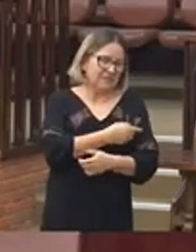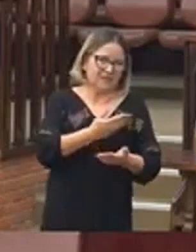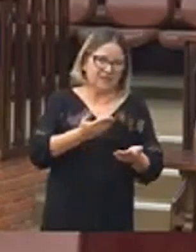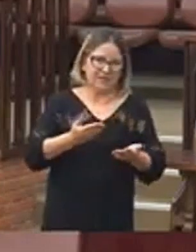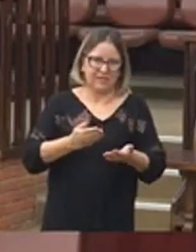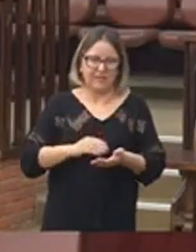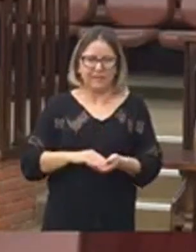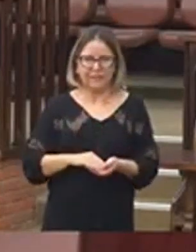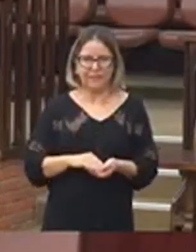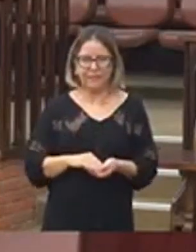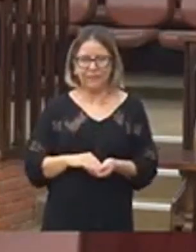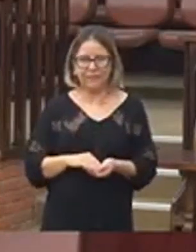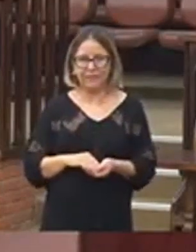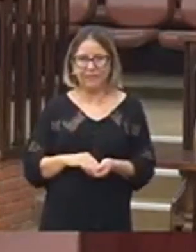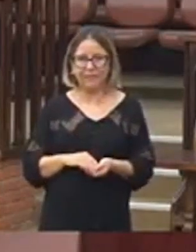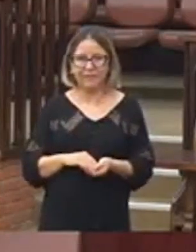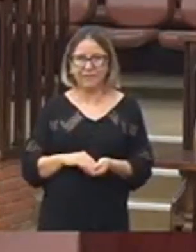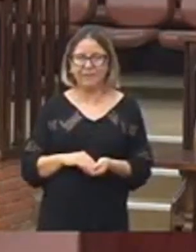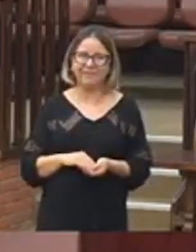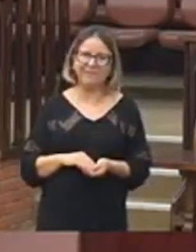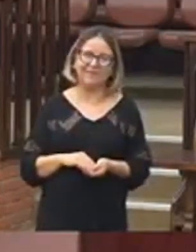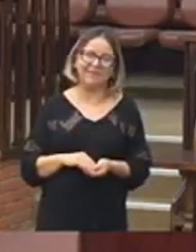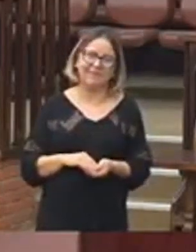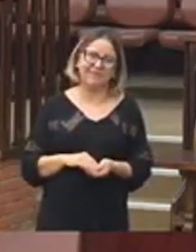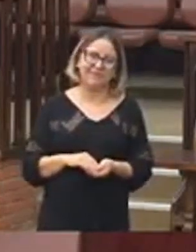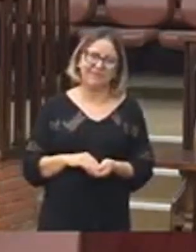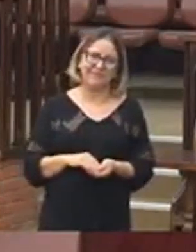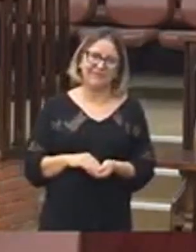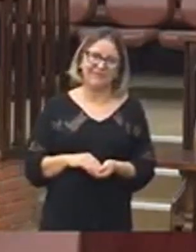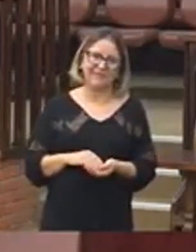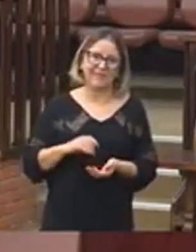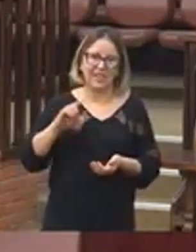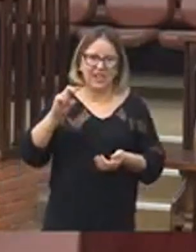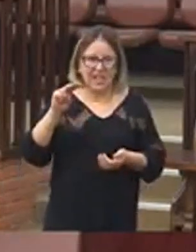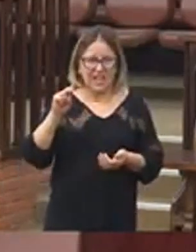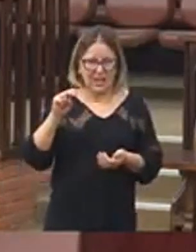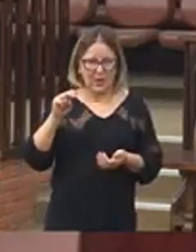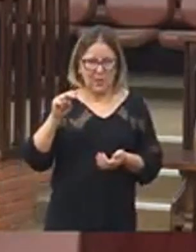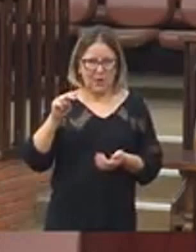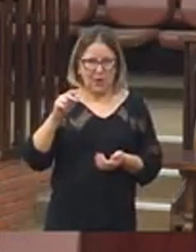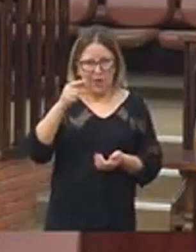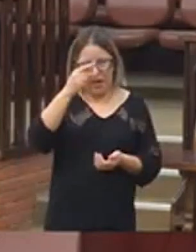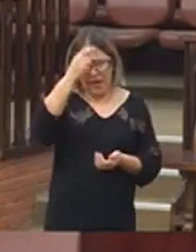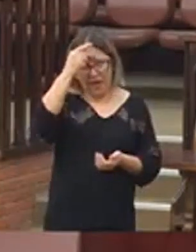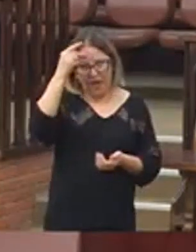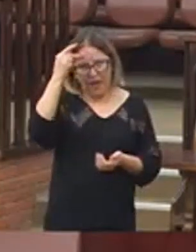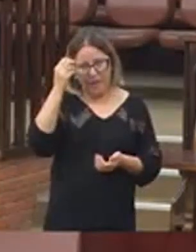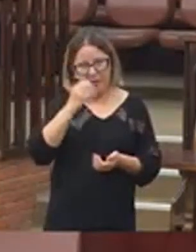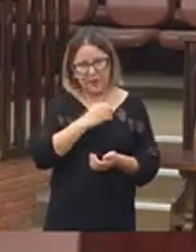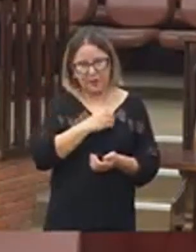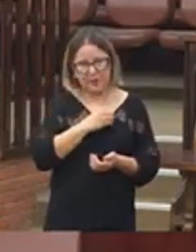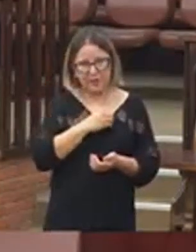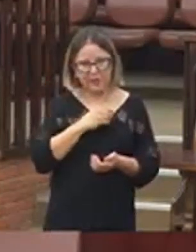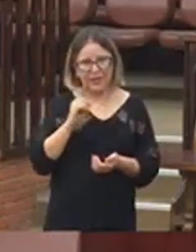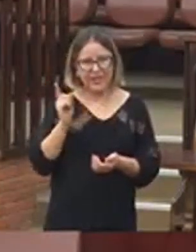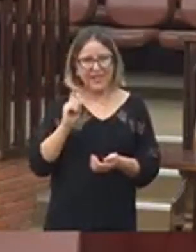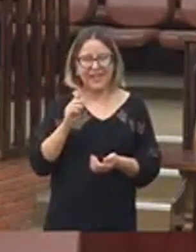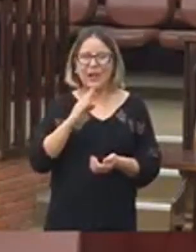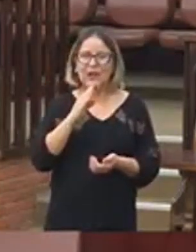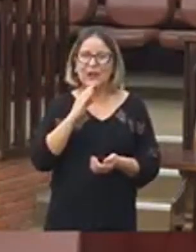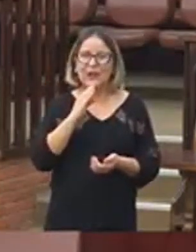Semelhantemente ao pecador que não conhece o dom da graça salvadora, por estar